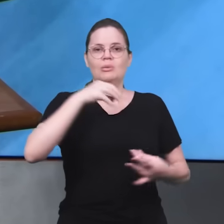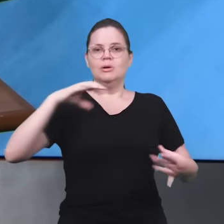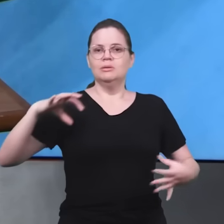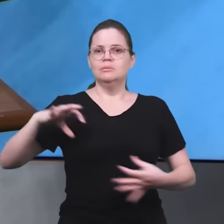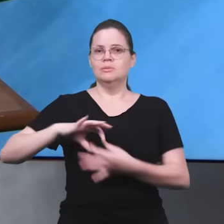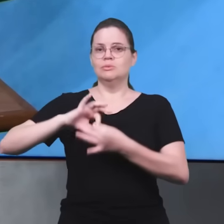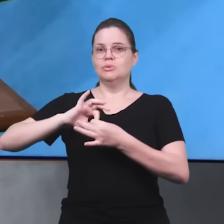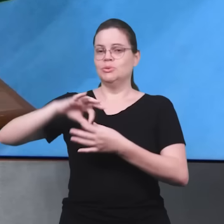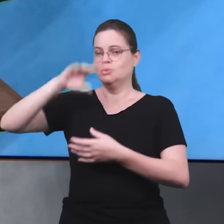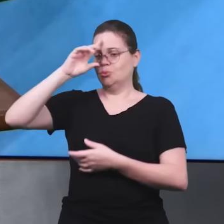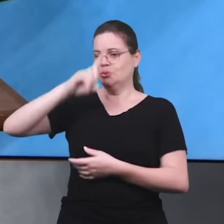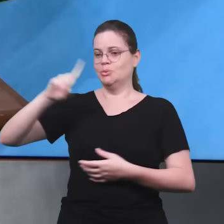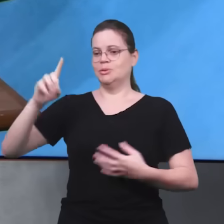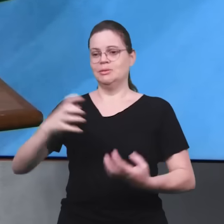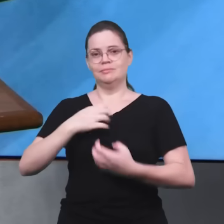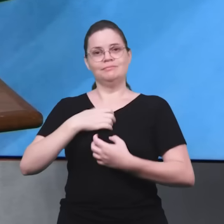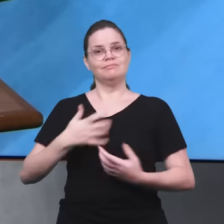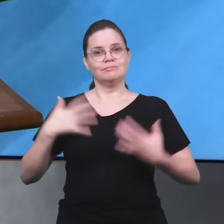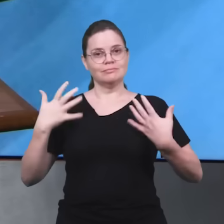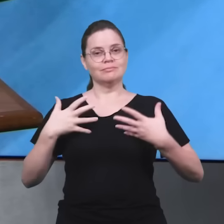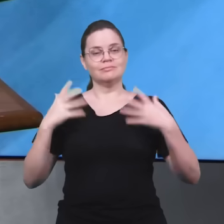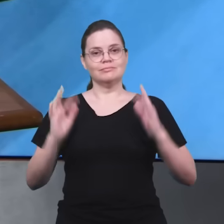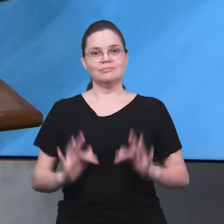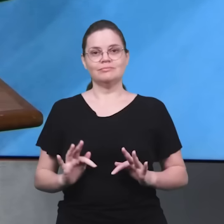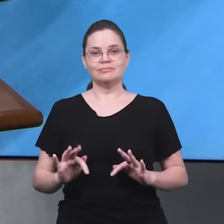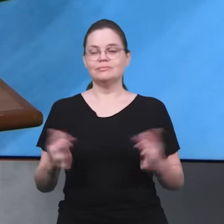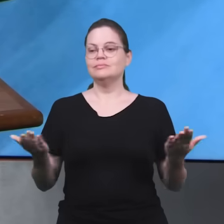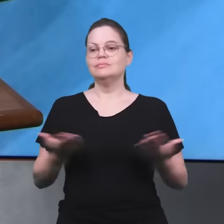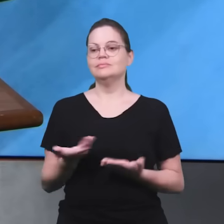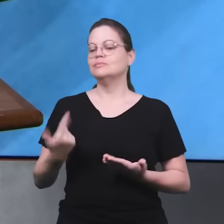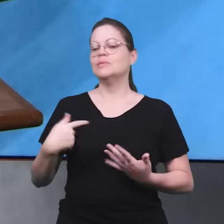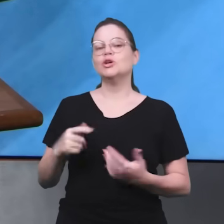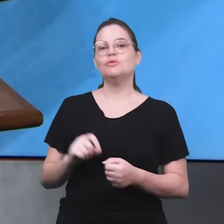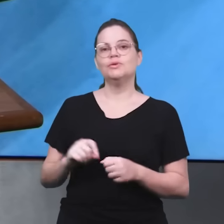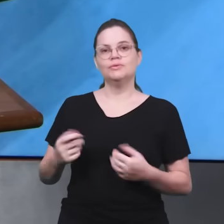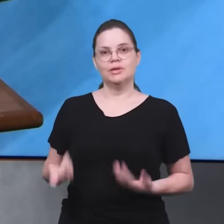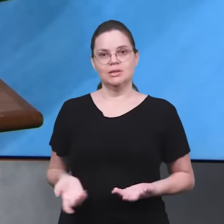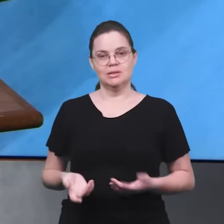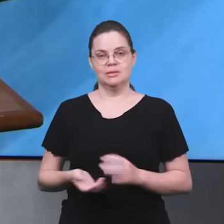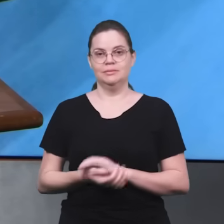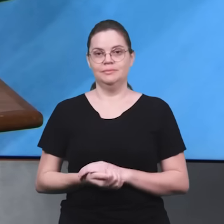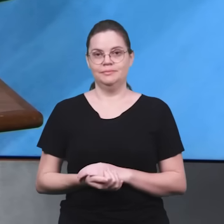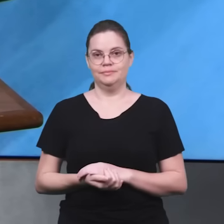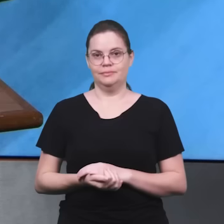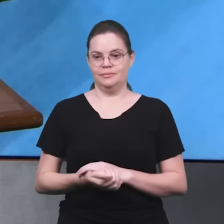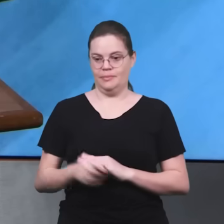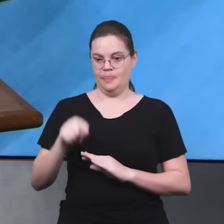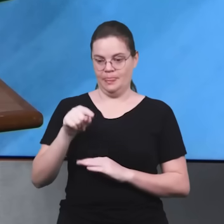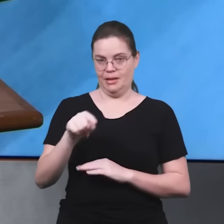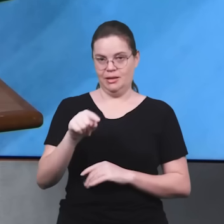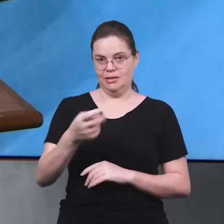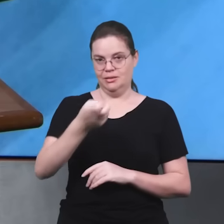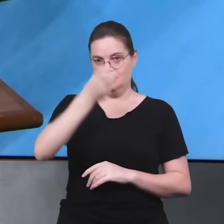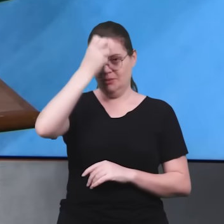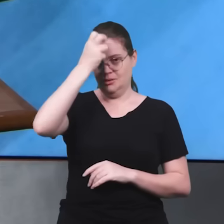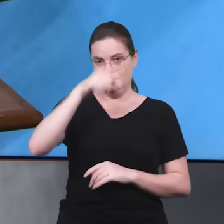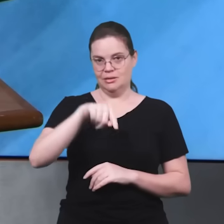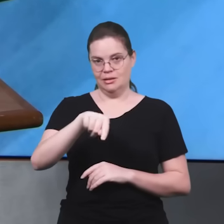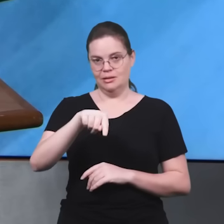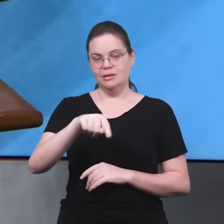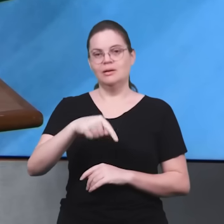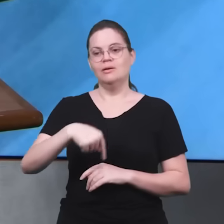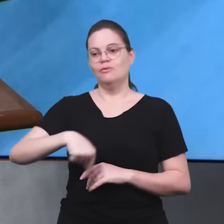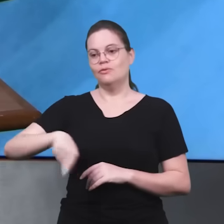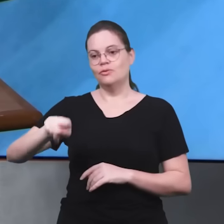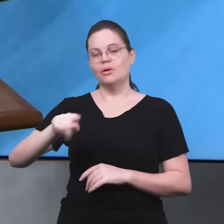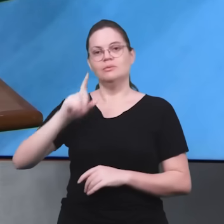Agora eu estou animado. E agora o que eu vou fazer? Ele foi o exemplo de uma definição